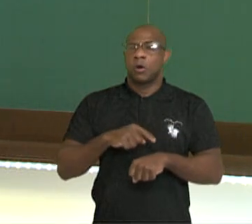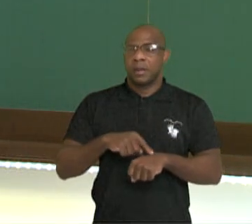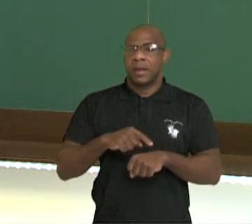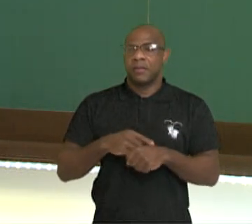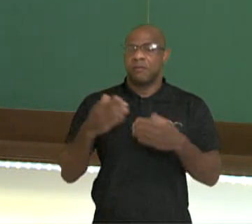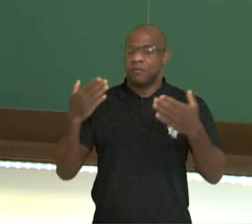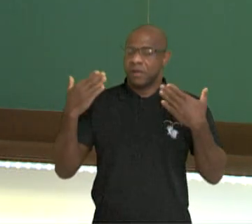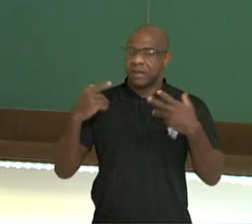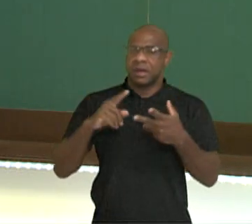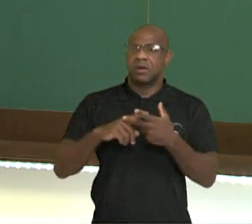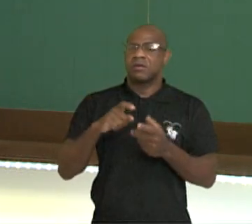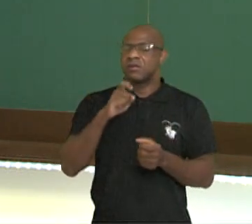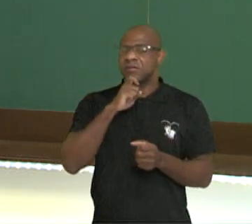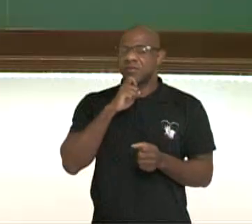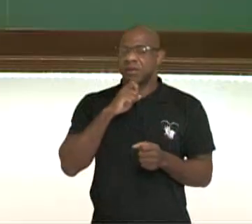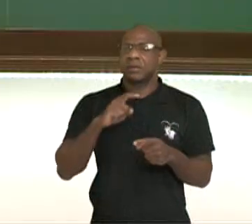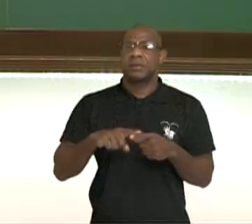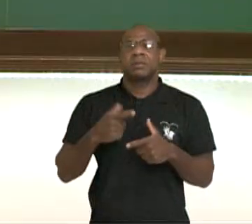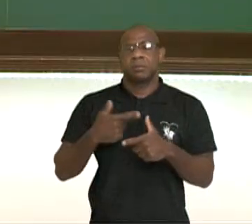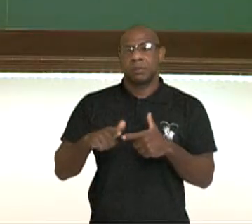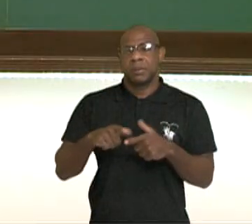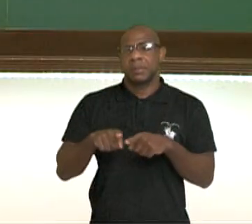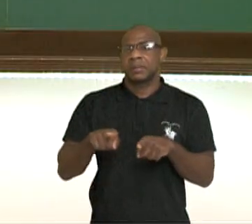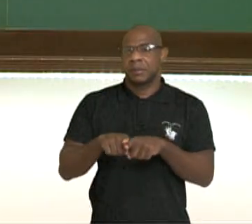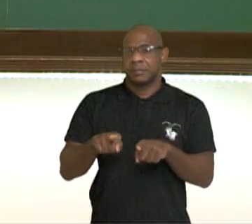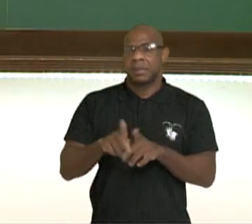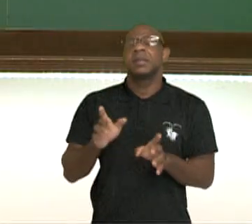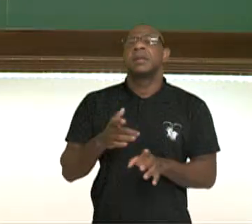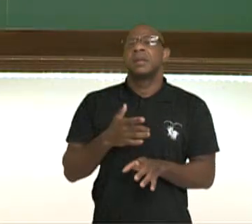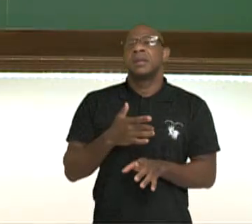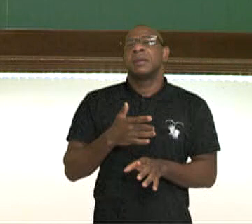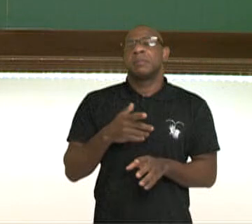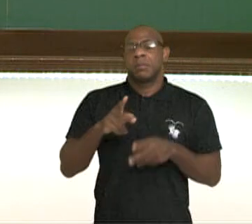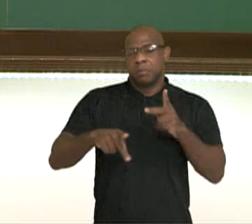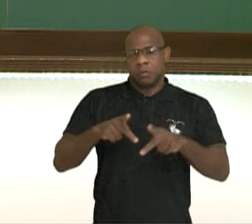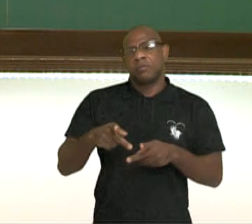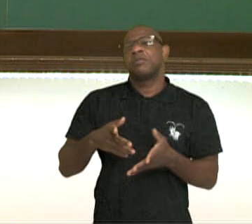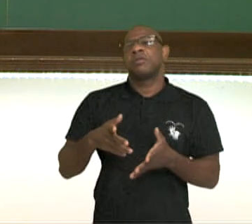seus impactos para a população europeia. Eu espero